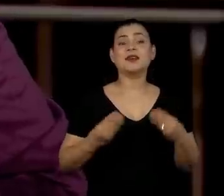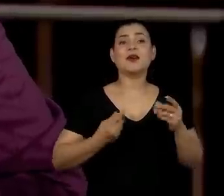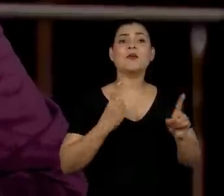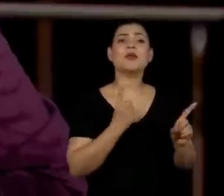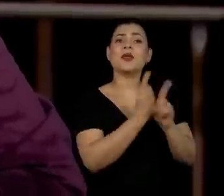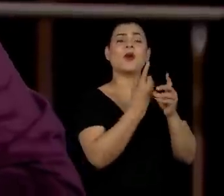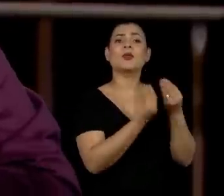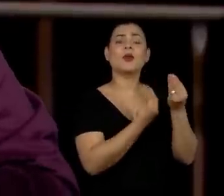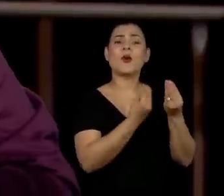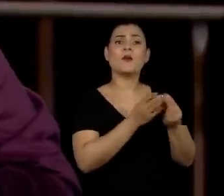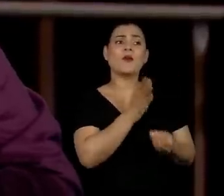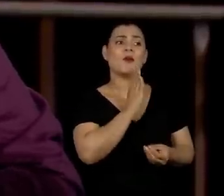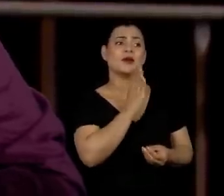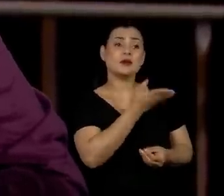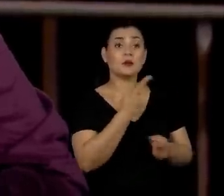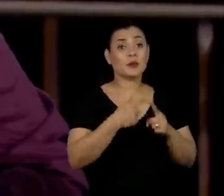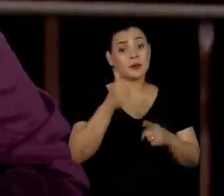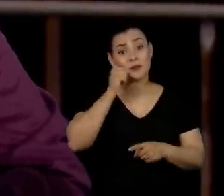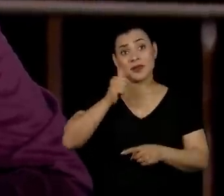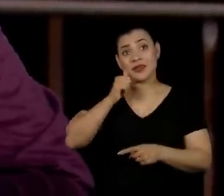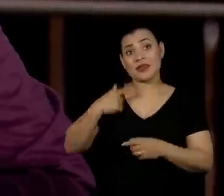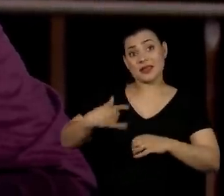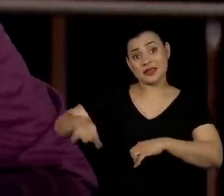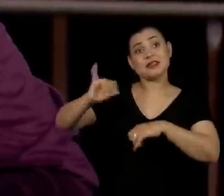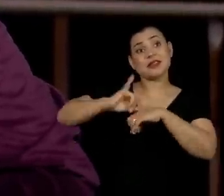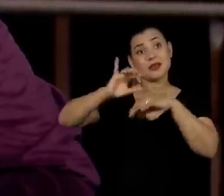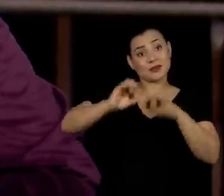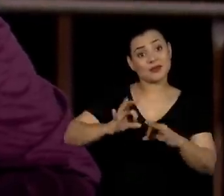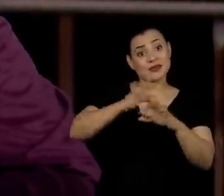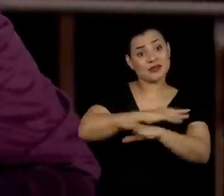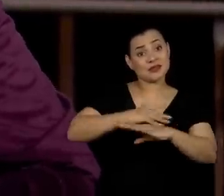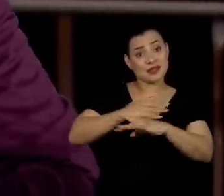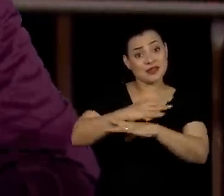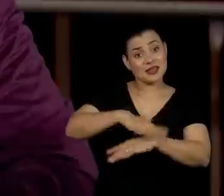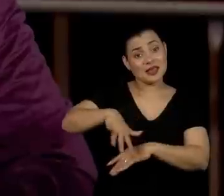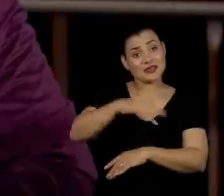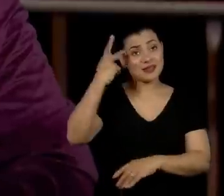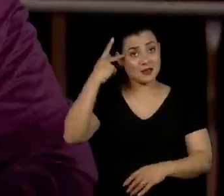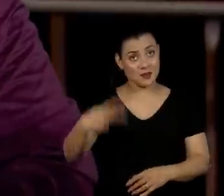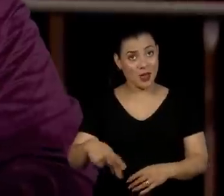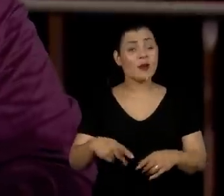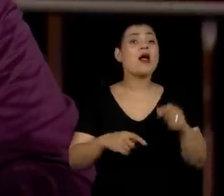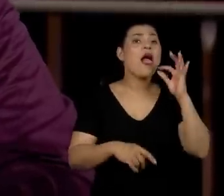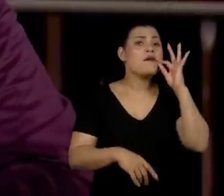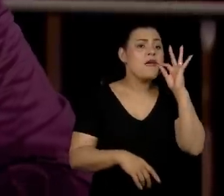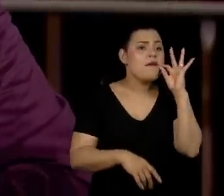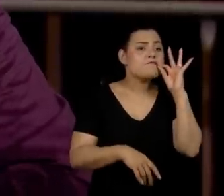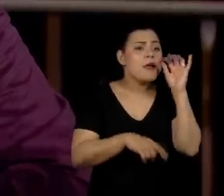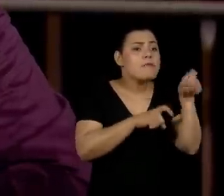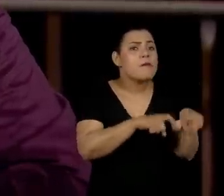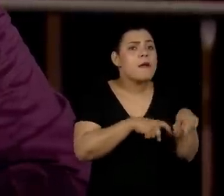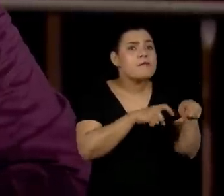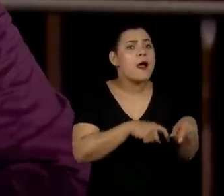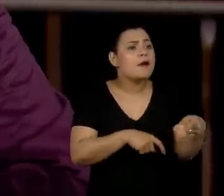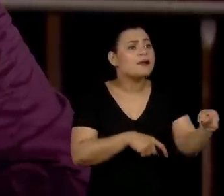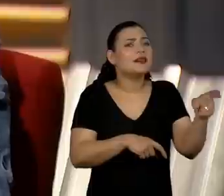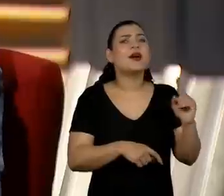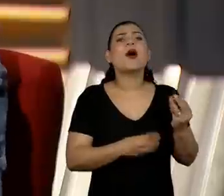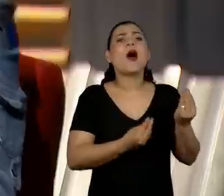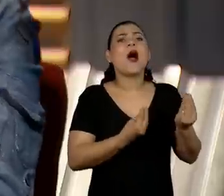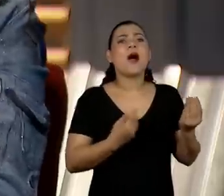encontro porque é uma garota do centrão de São Paulo se encontrando com caipira da melhor qualidade